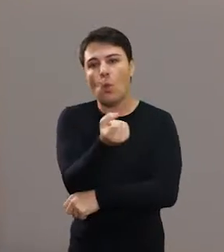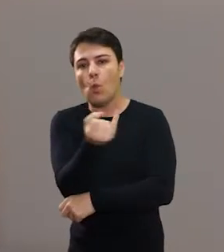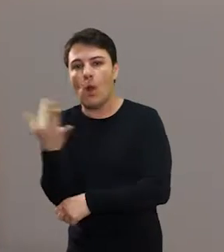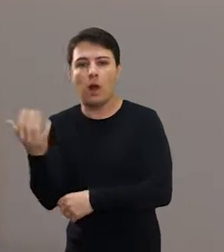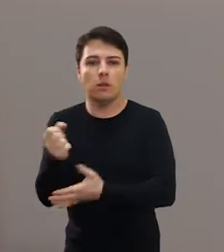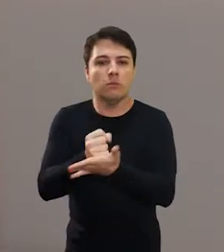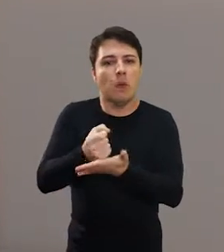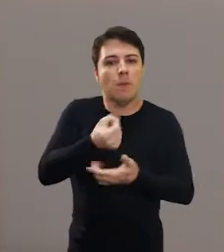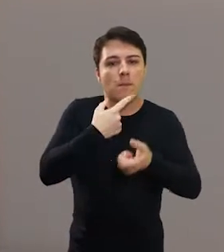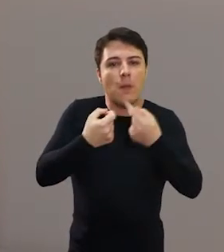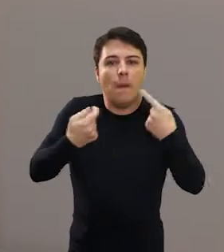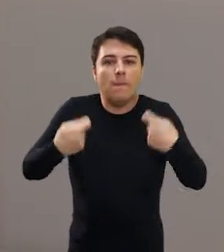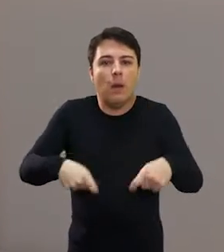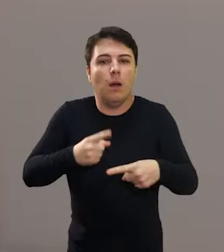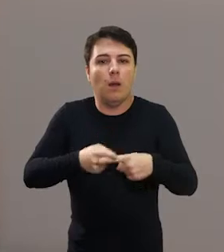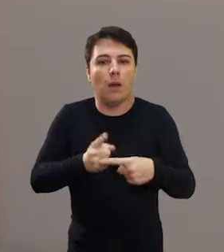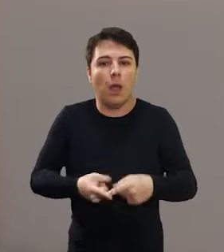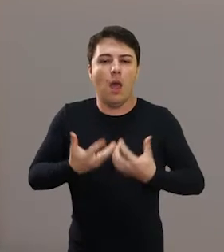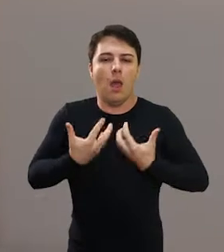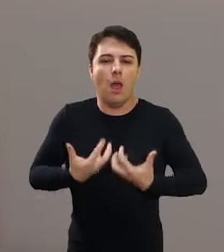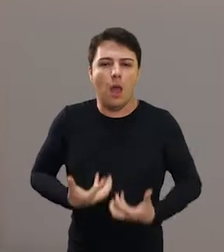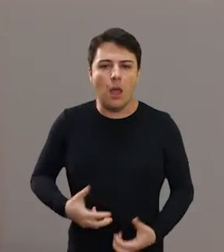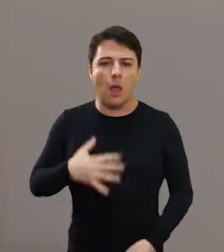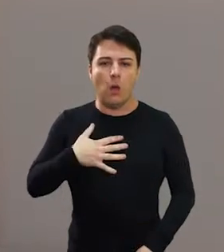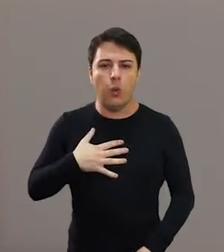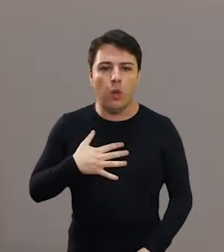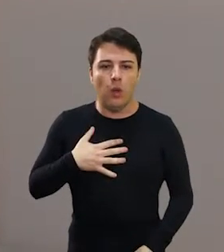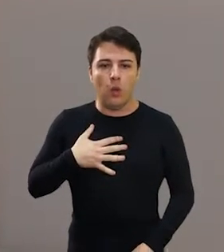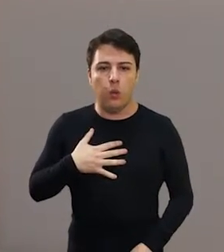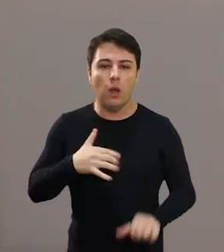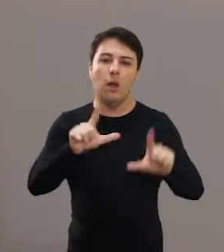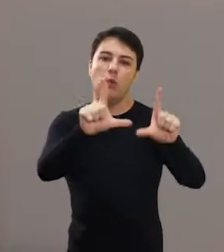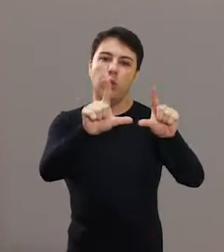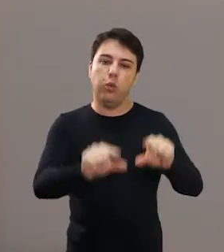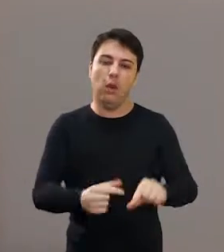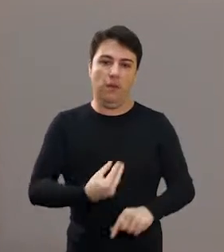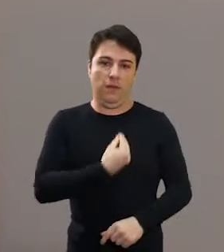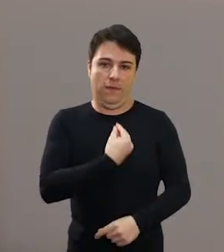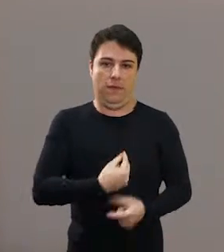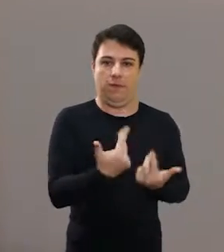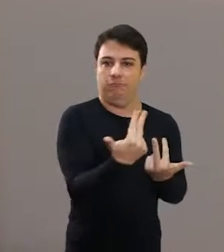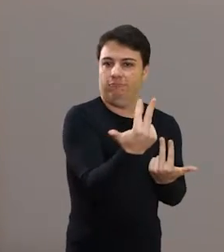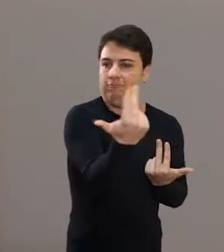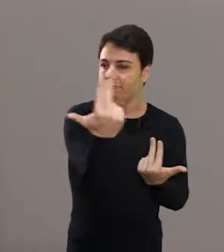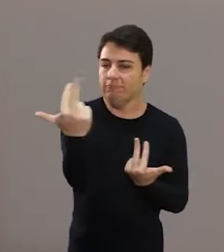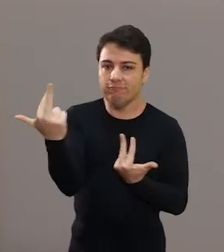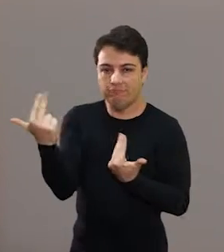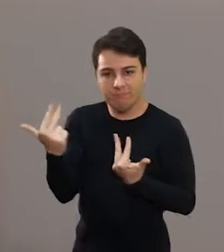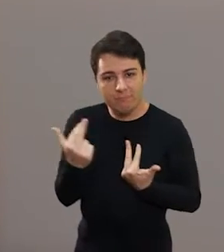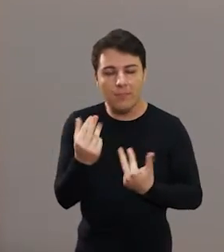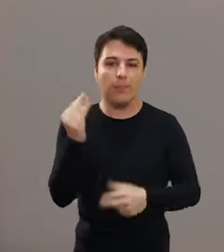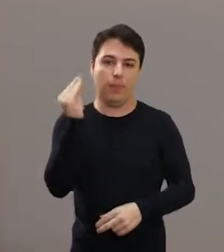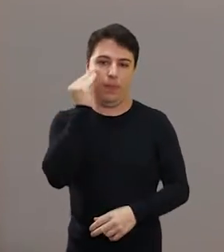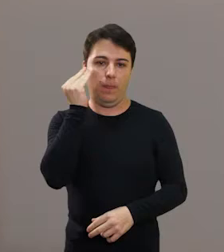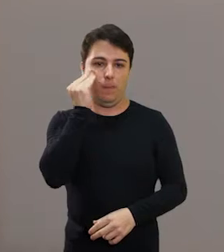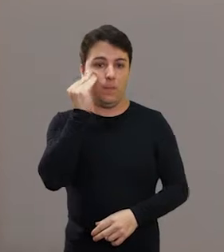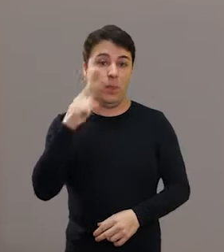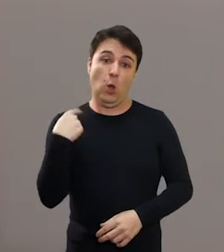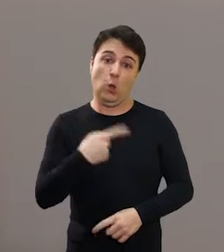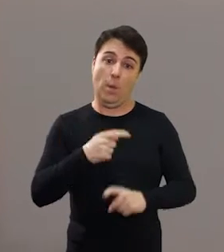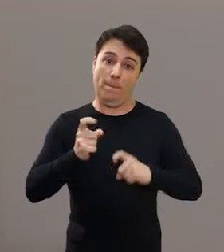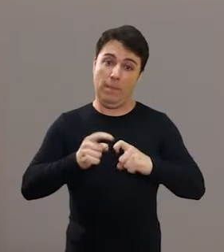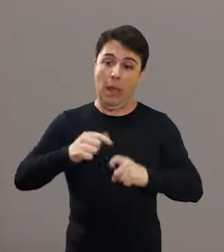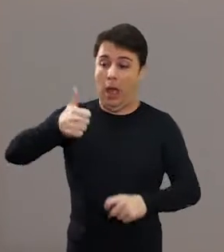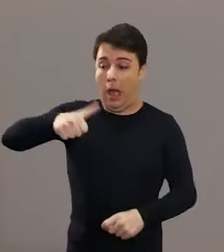na maioria das vezes, não vai curar a cardiopatia, e sim vai melhorar os sintomas. Existem alguns casos em que a gente precisa medicar